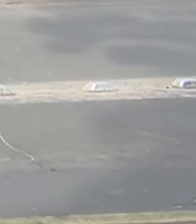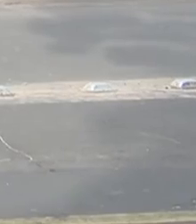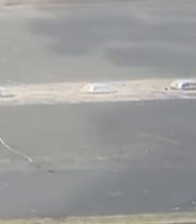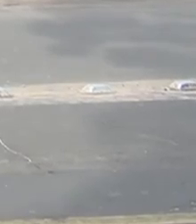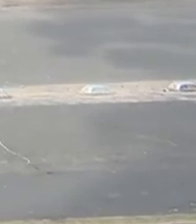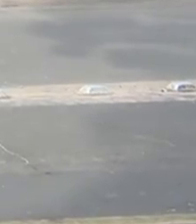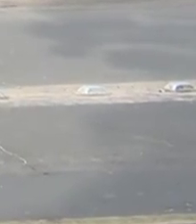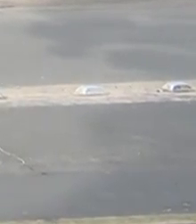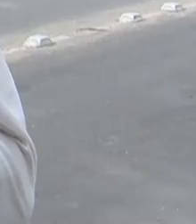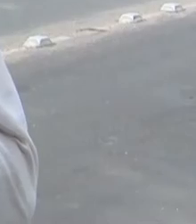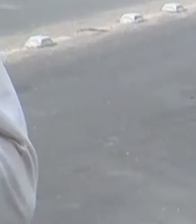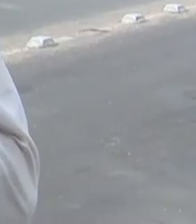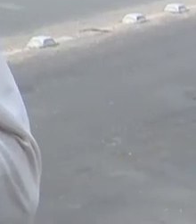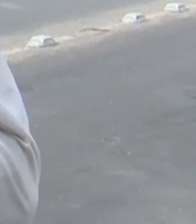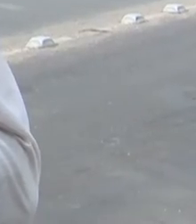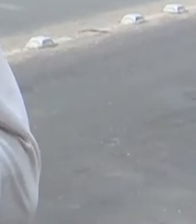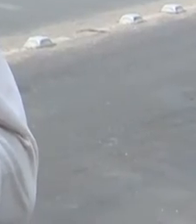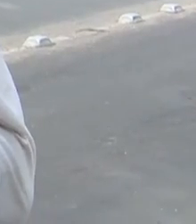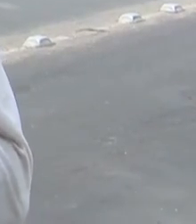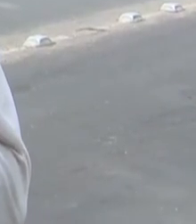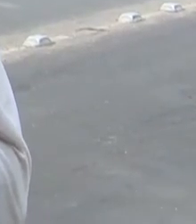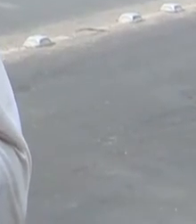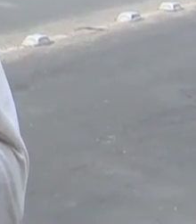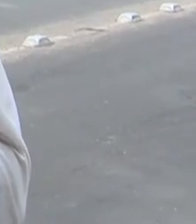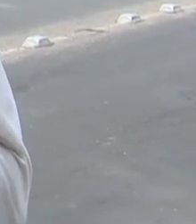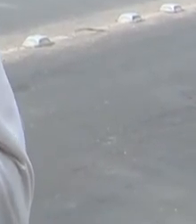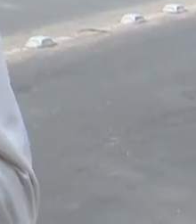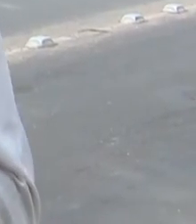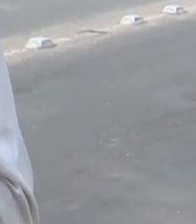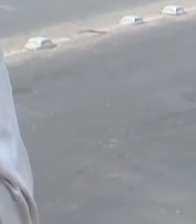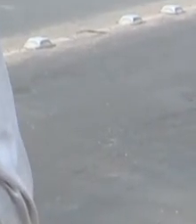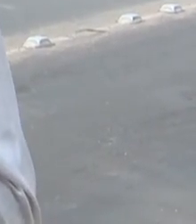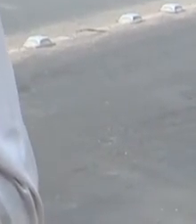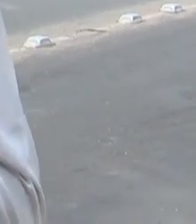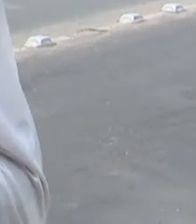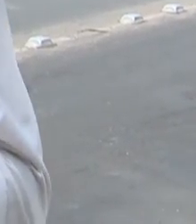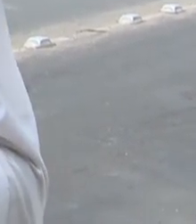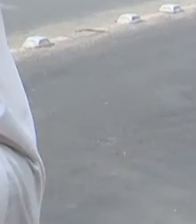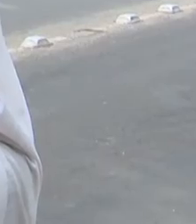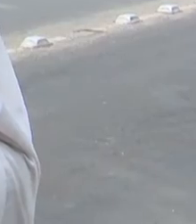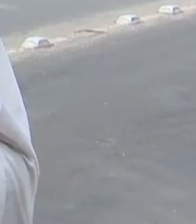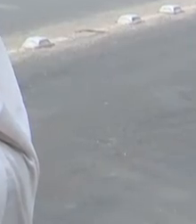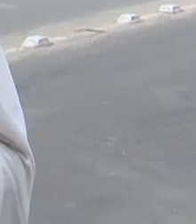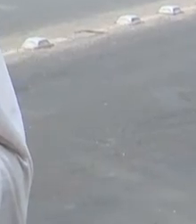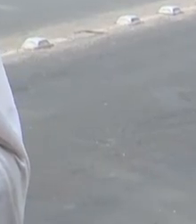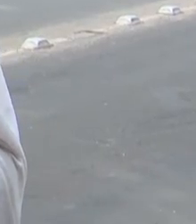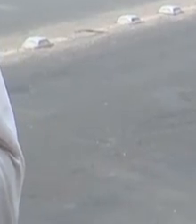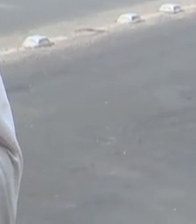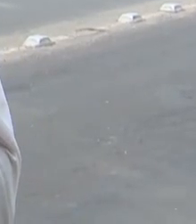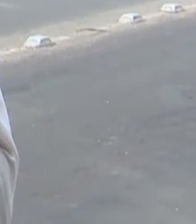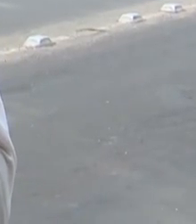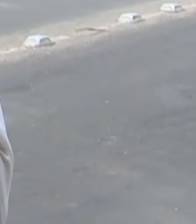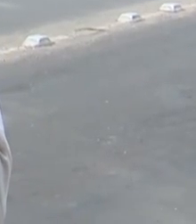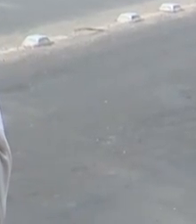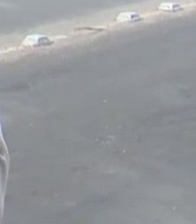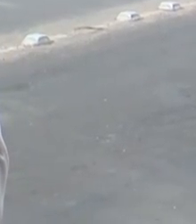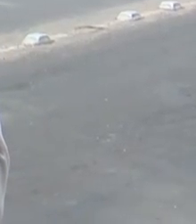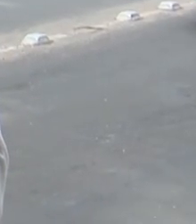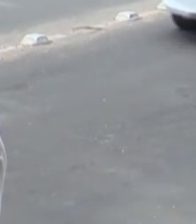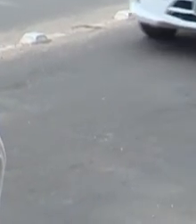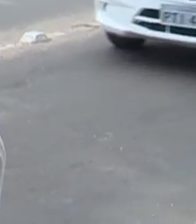artística Operário Caxiense além de restaurante popular o lugar que hoje é conhecido como União